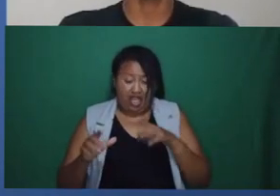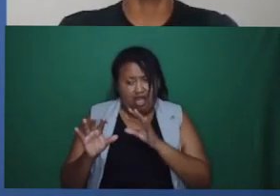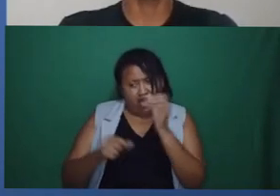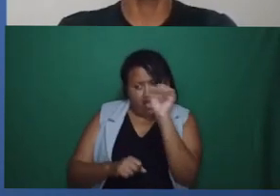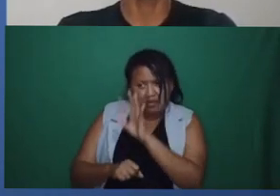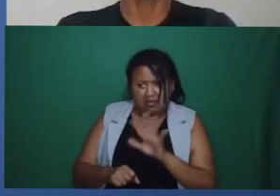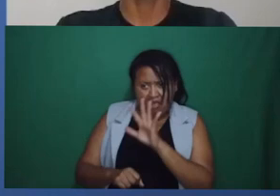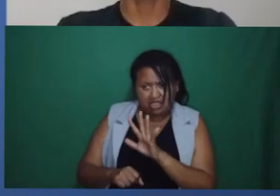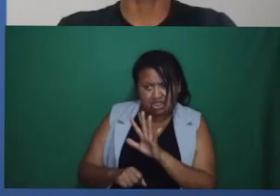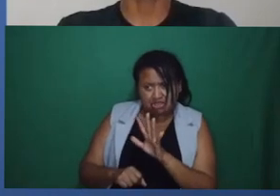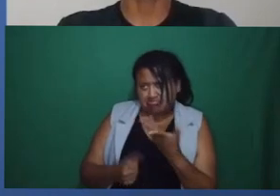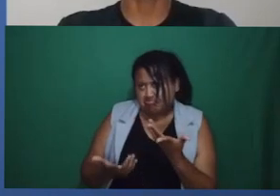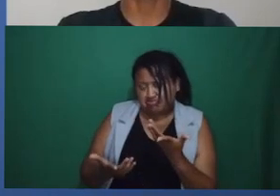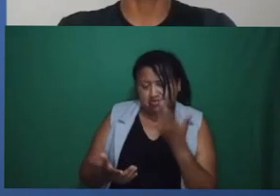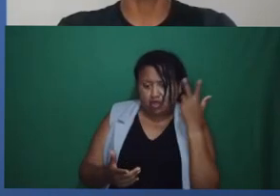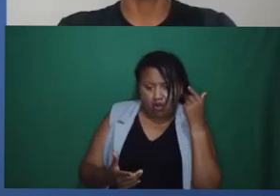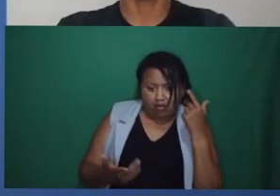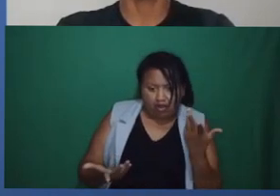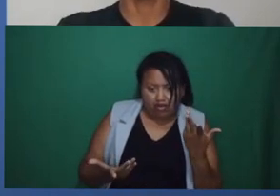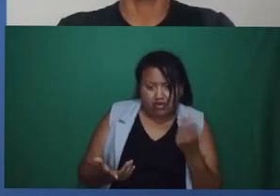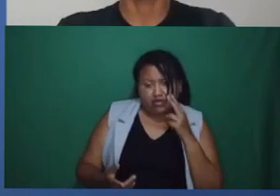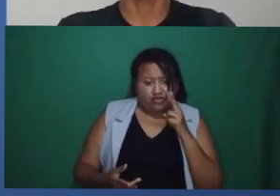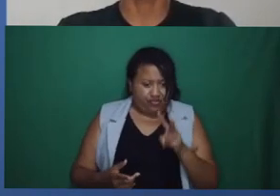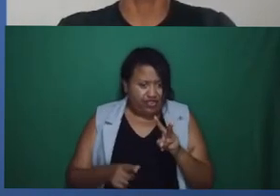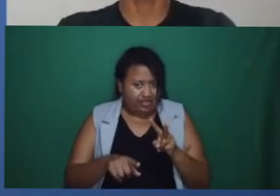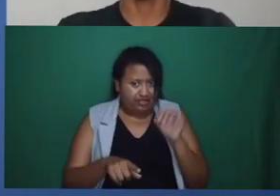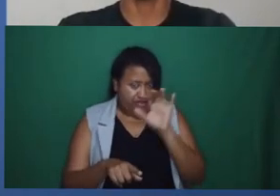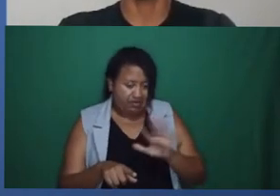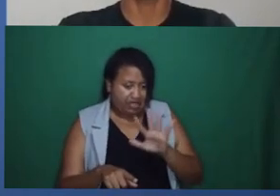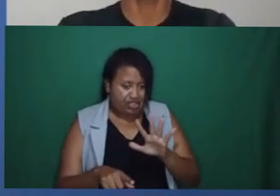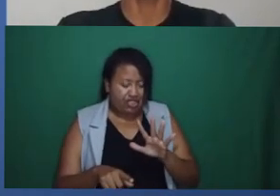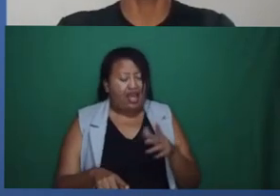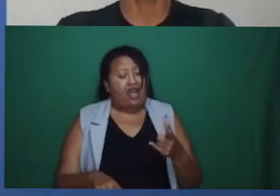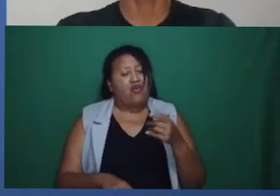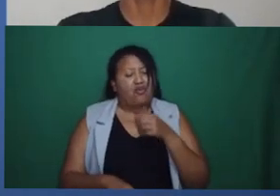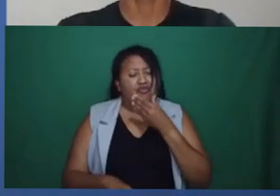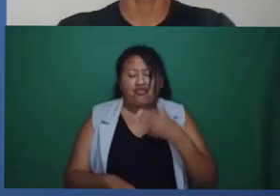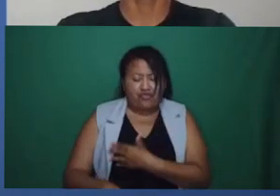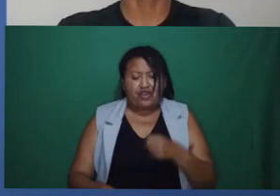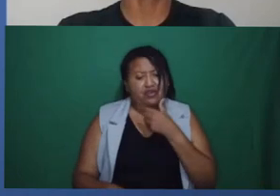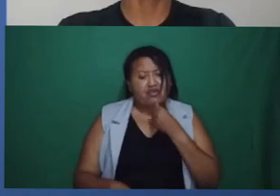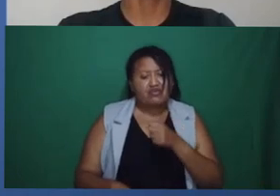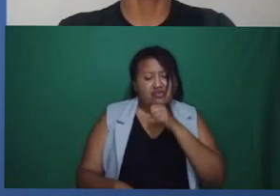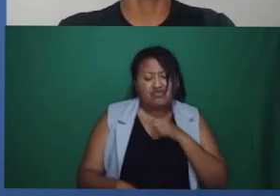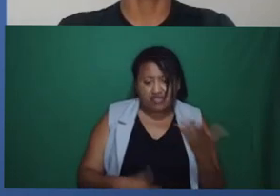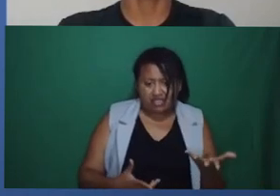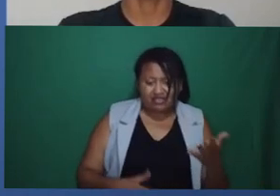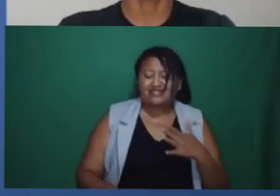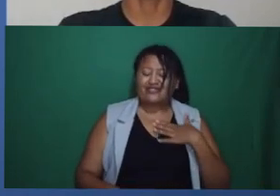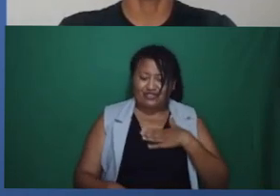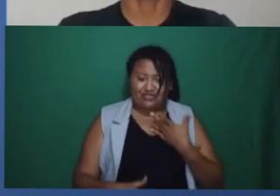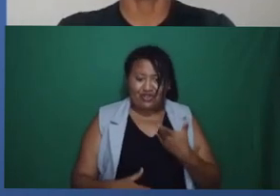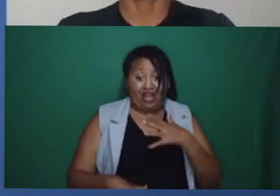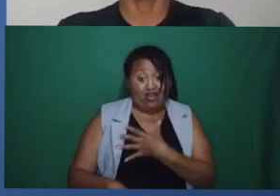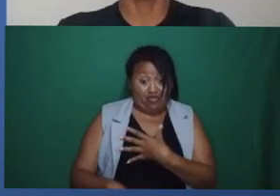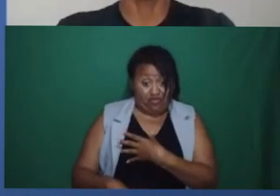observa na figura B agradou o filho mais velho e por isso foi comprado o filho mais novo possui um